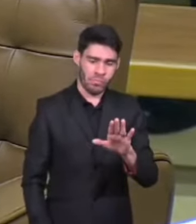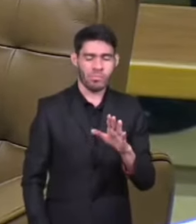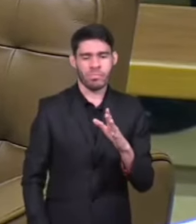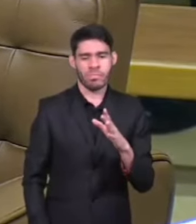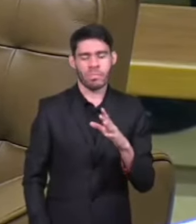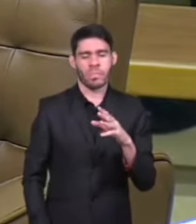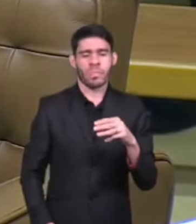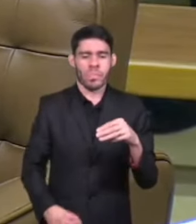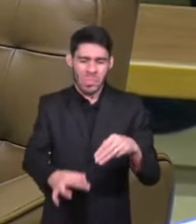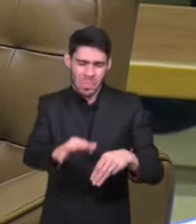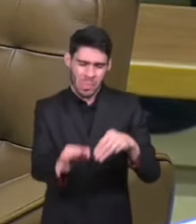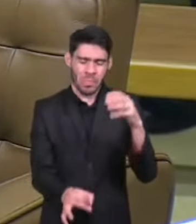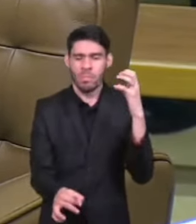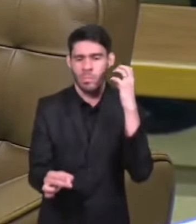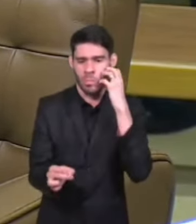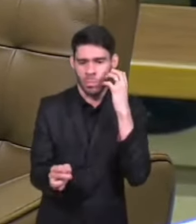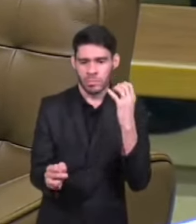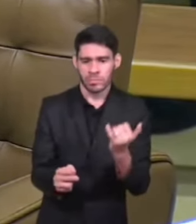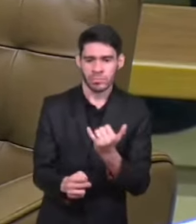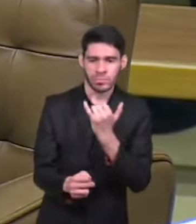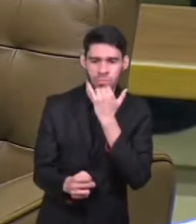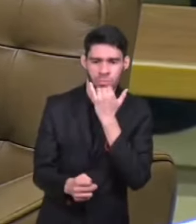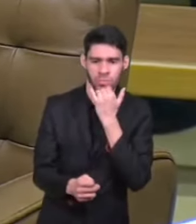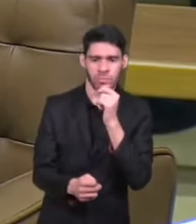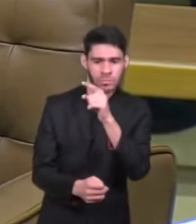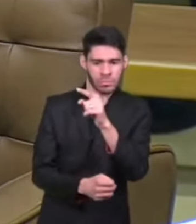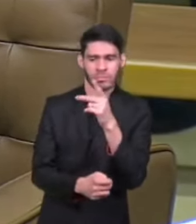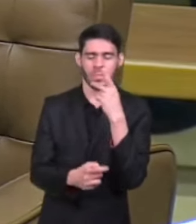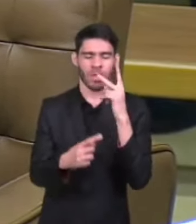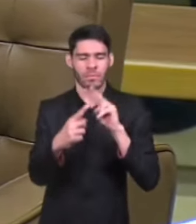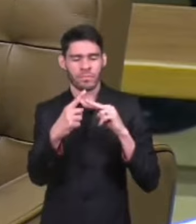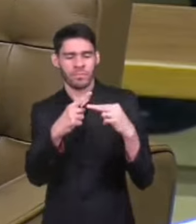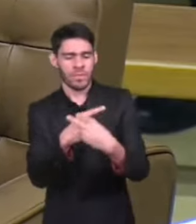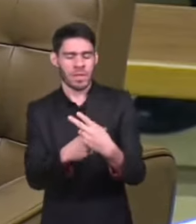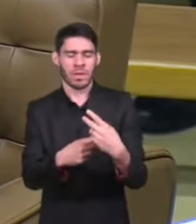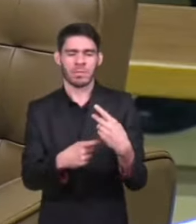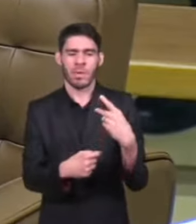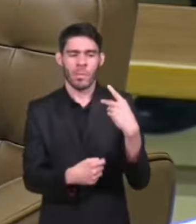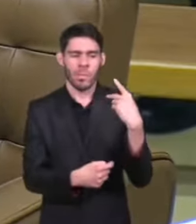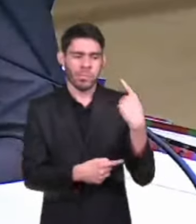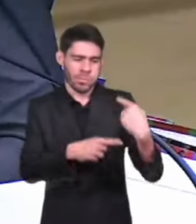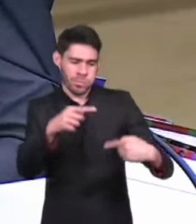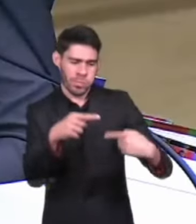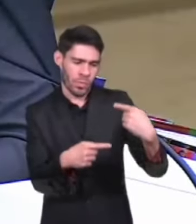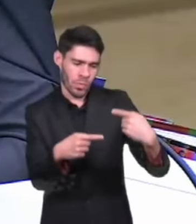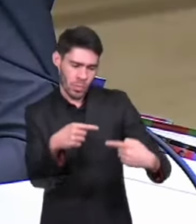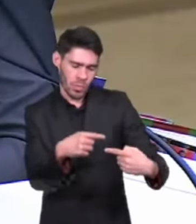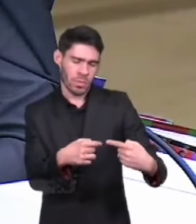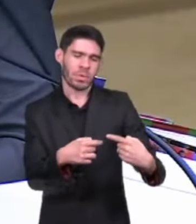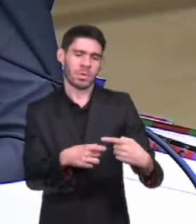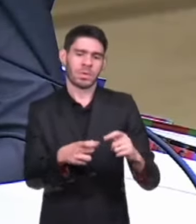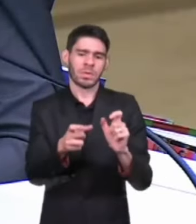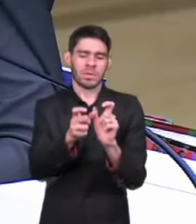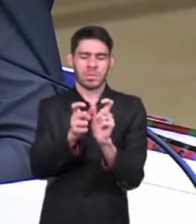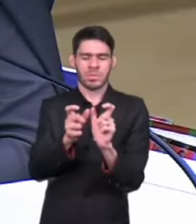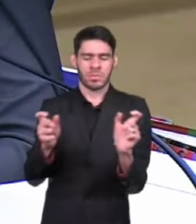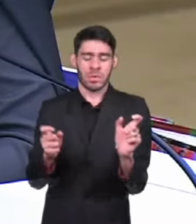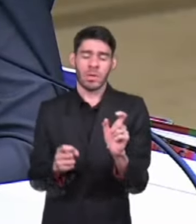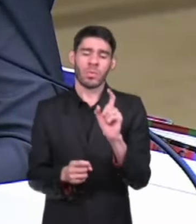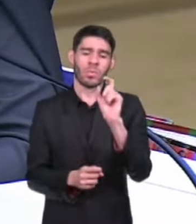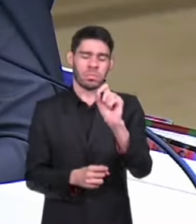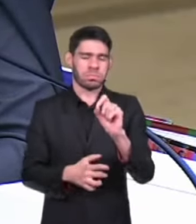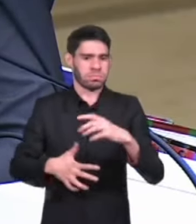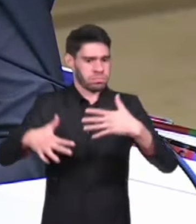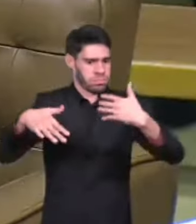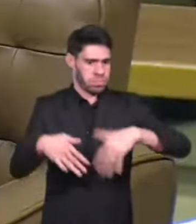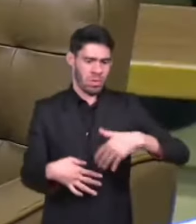desculpas, político, no sentido amplo do termo, que é a polêmica que